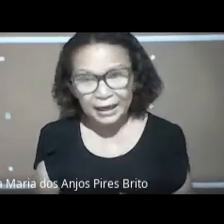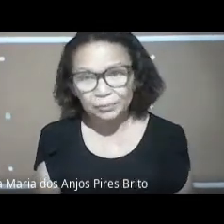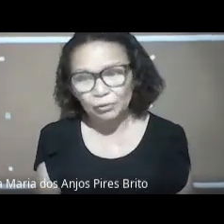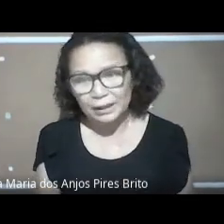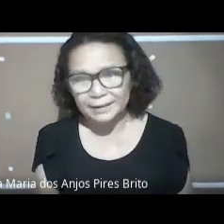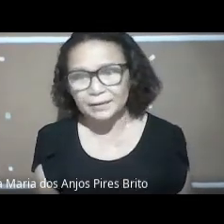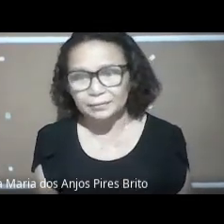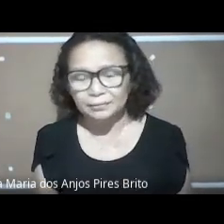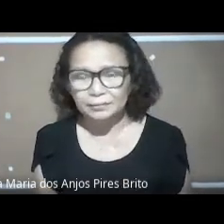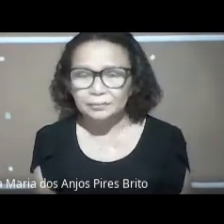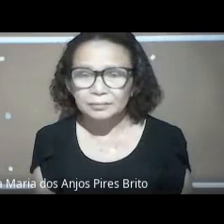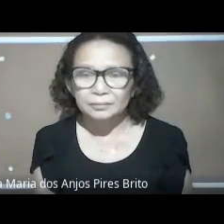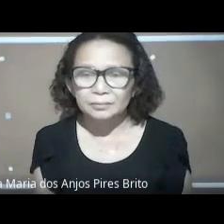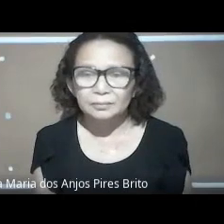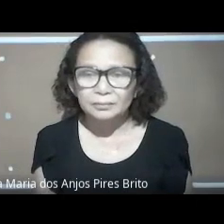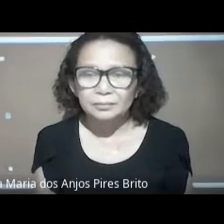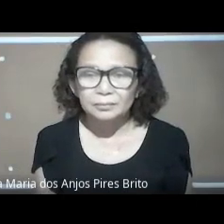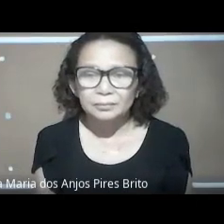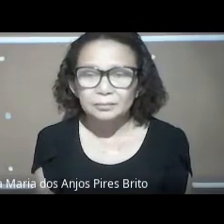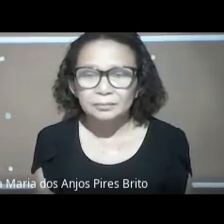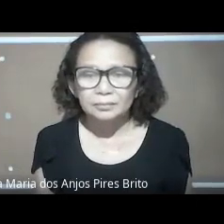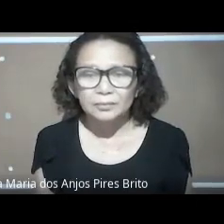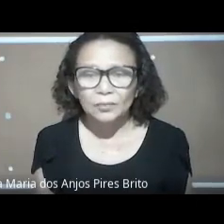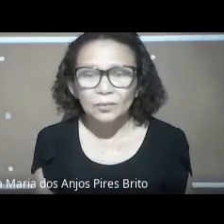de recapitulação?